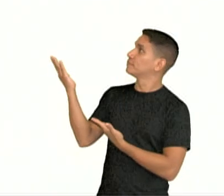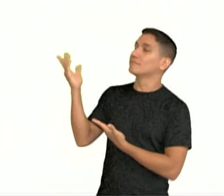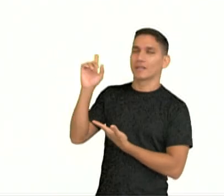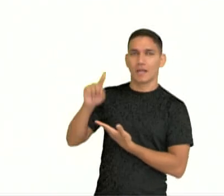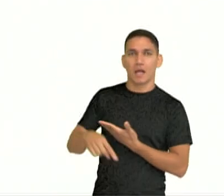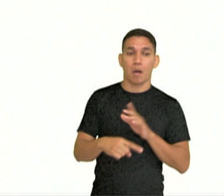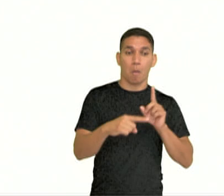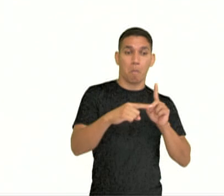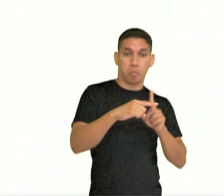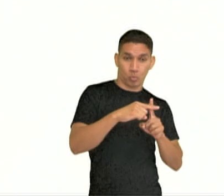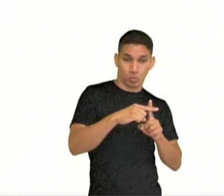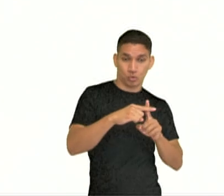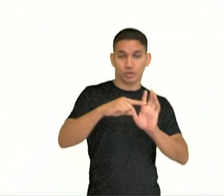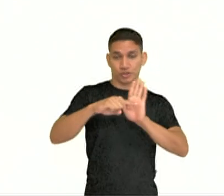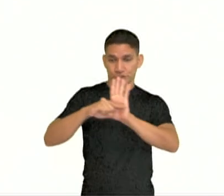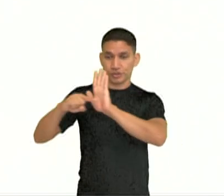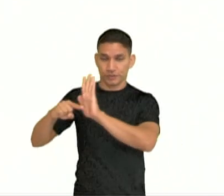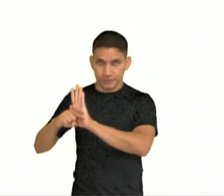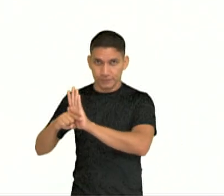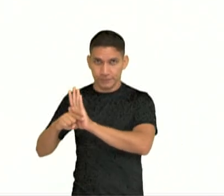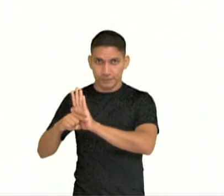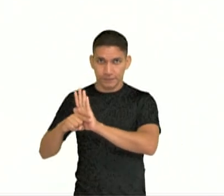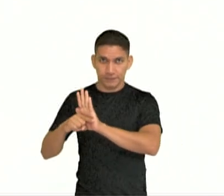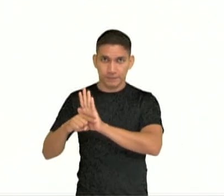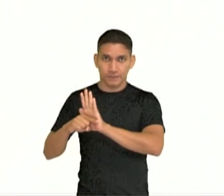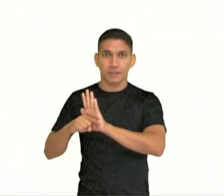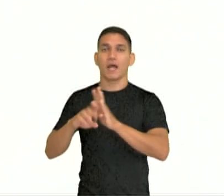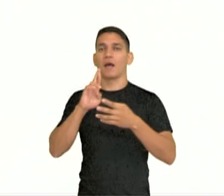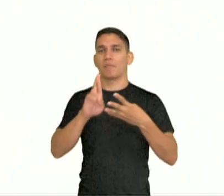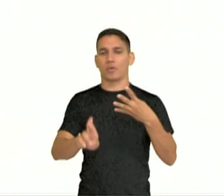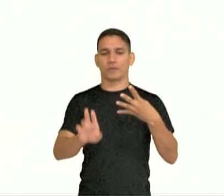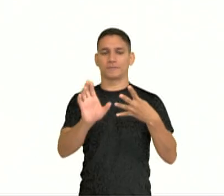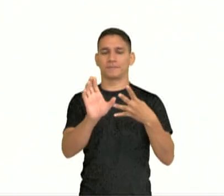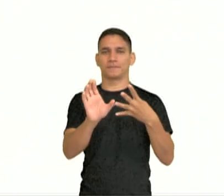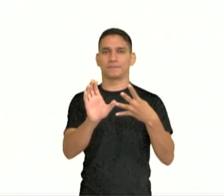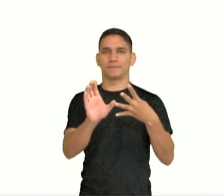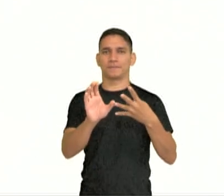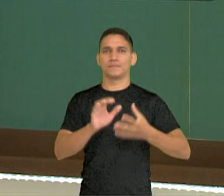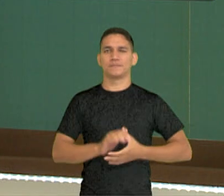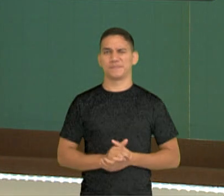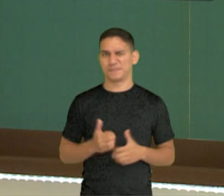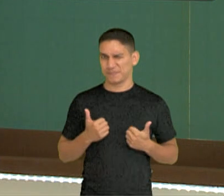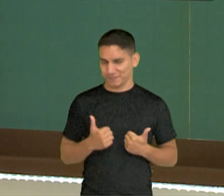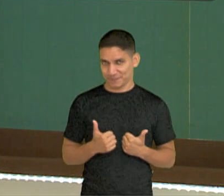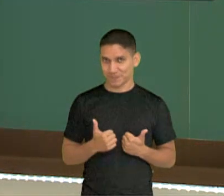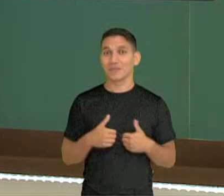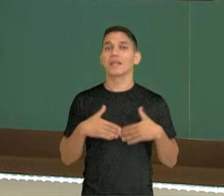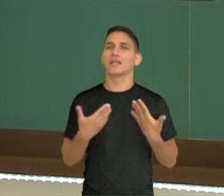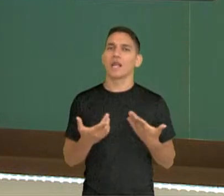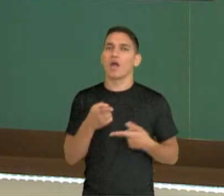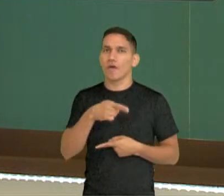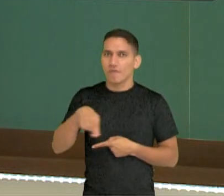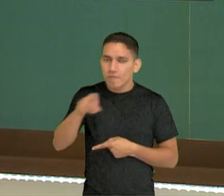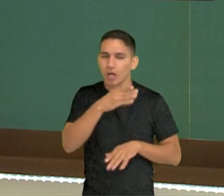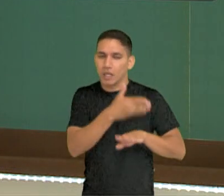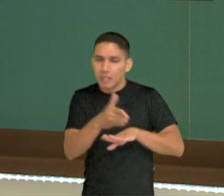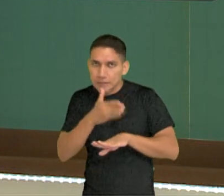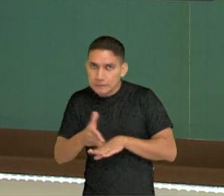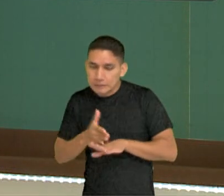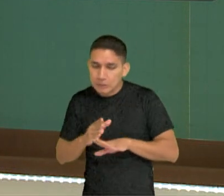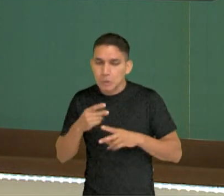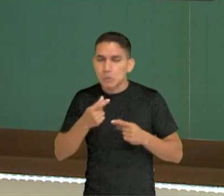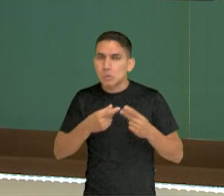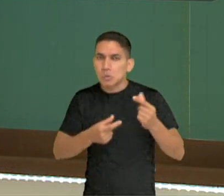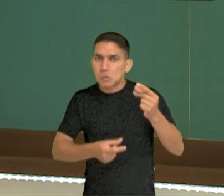positivo, negativo e negativo, alternativa C, ok? Então, para vocês praticarem bastante